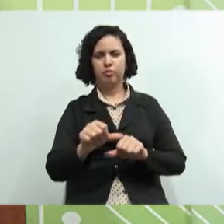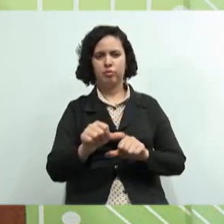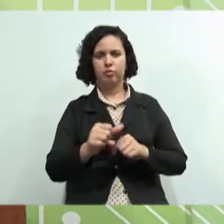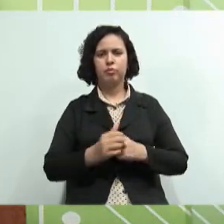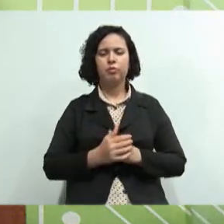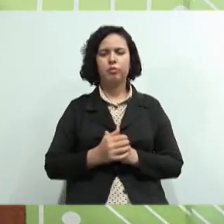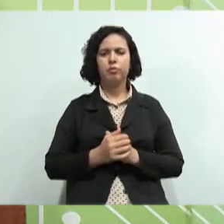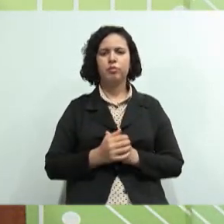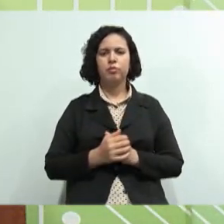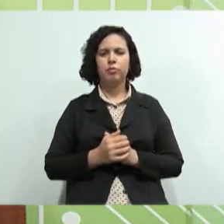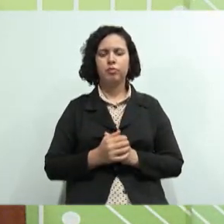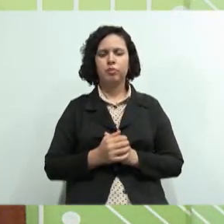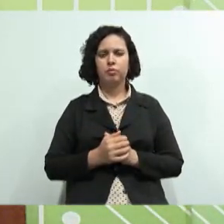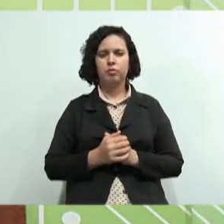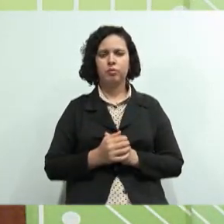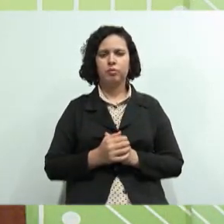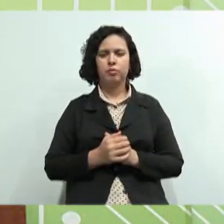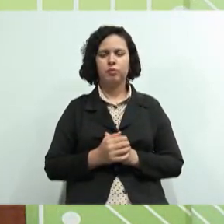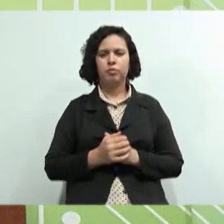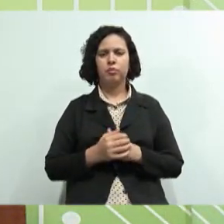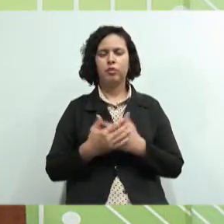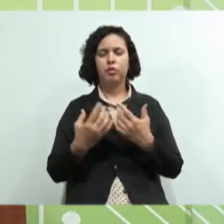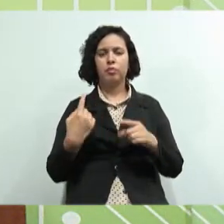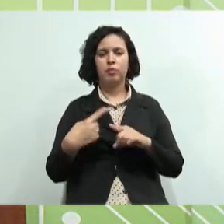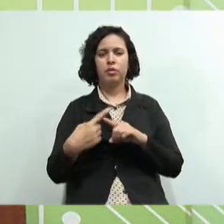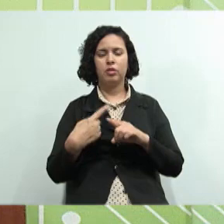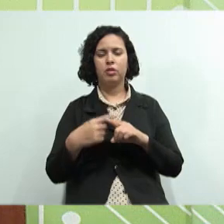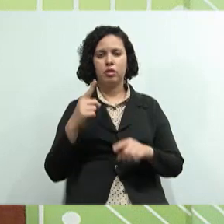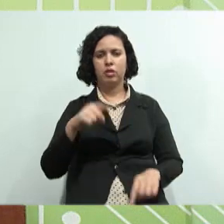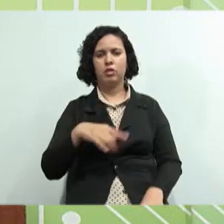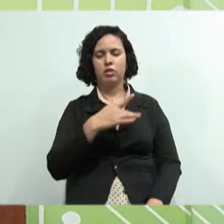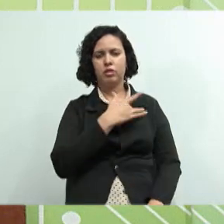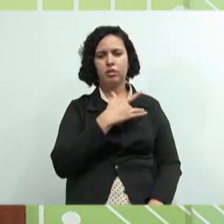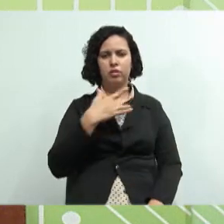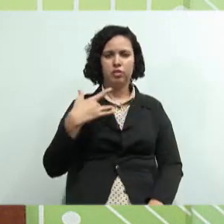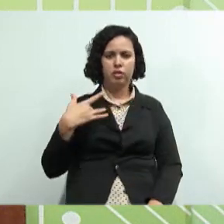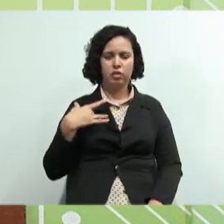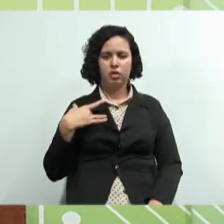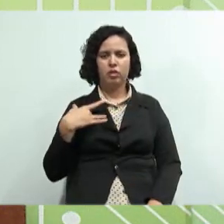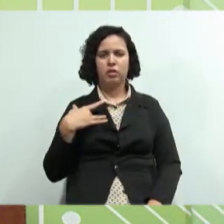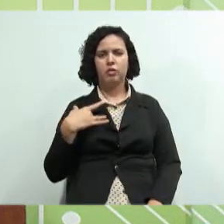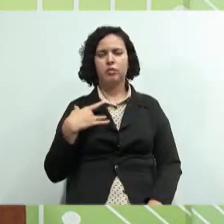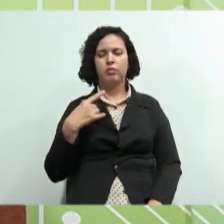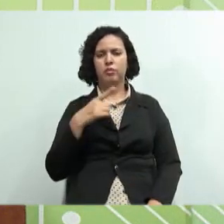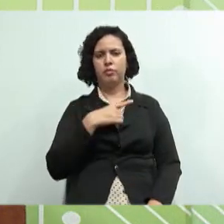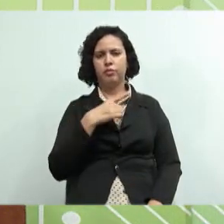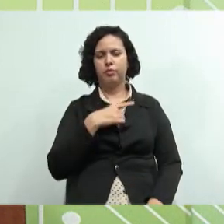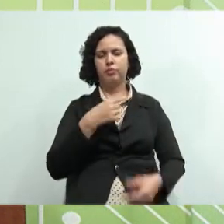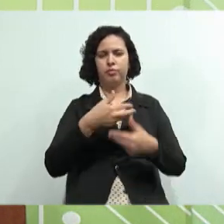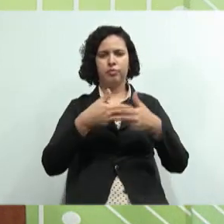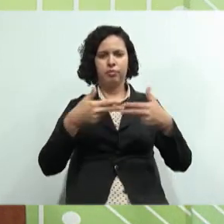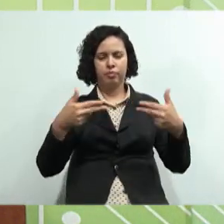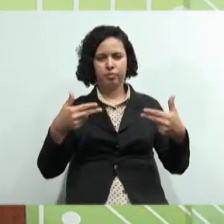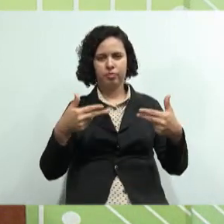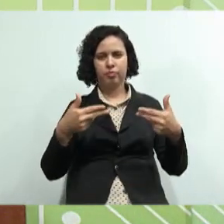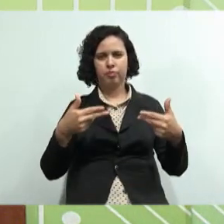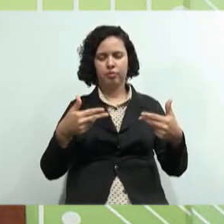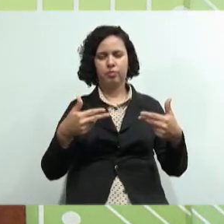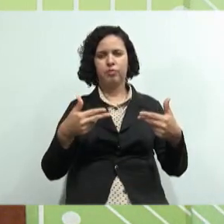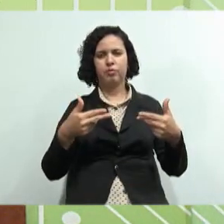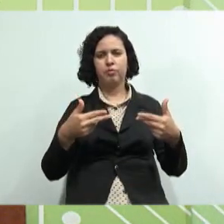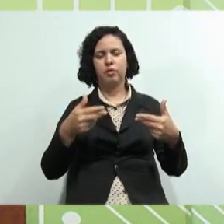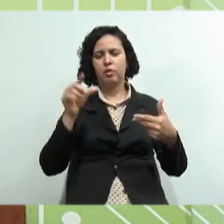inflação disparada do preço. Porque é muito saudável na economia ter muitos produtores para produtos em